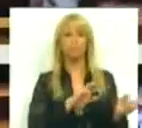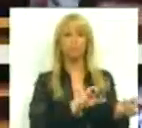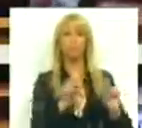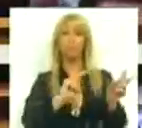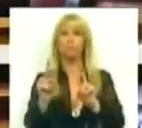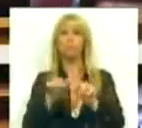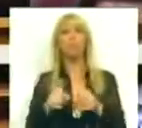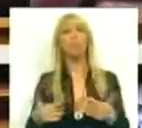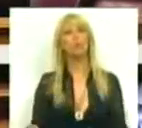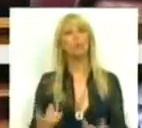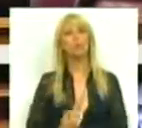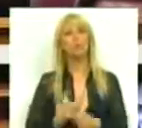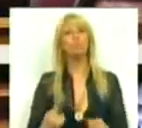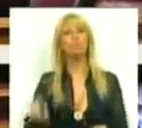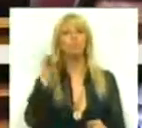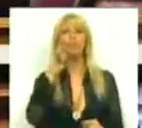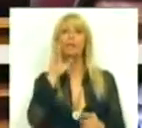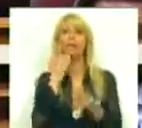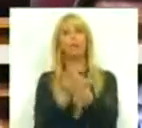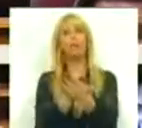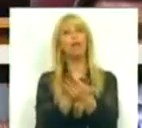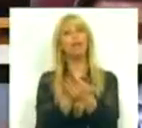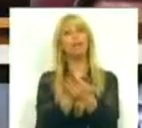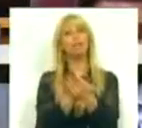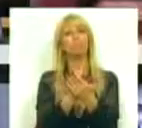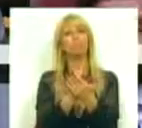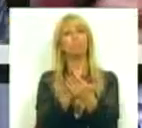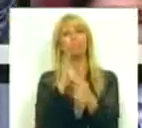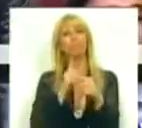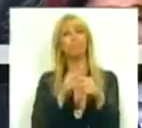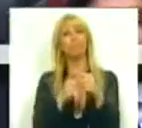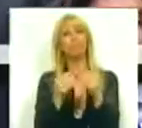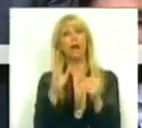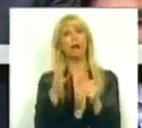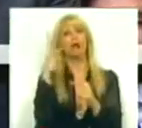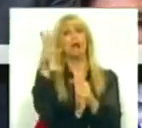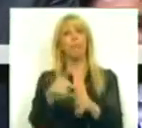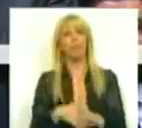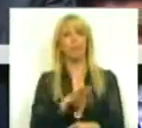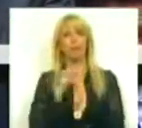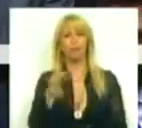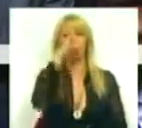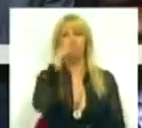hoje para garantir mais prosperidade amanhã, Sr. Primeiro-Ministro. E